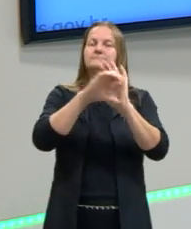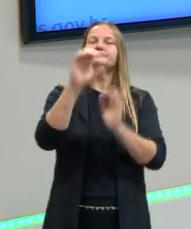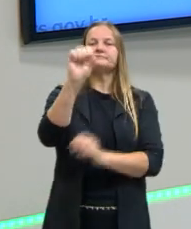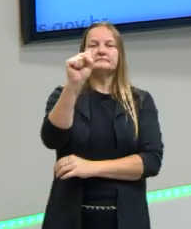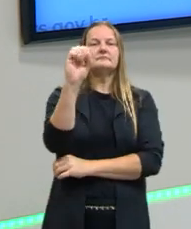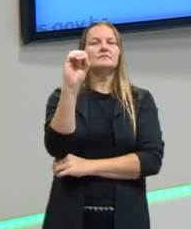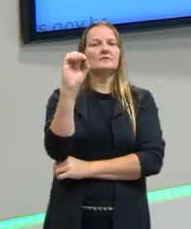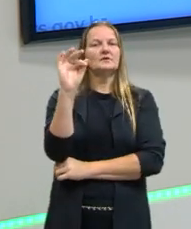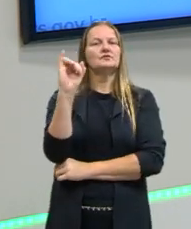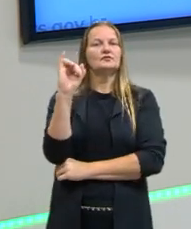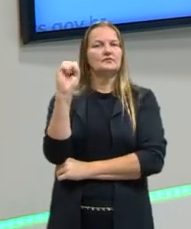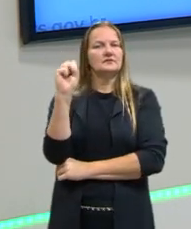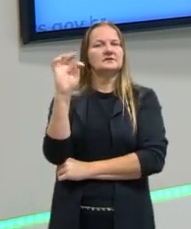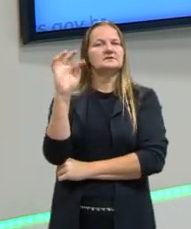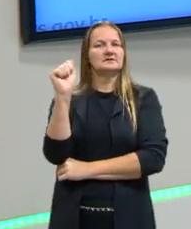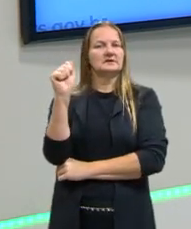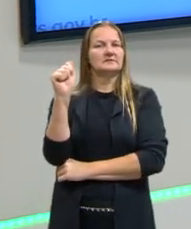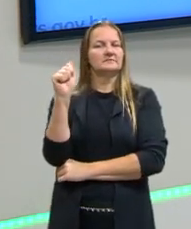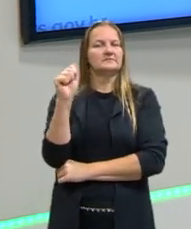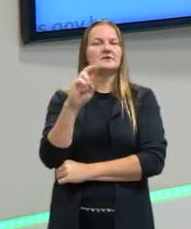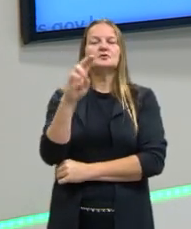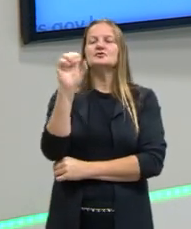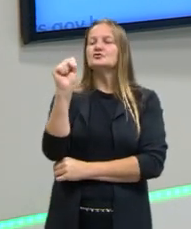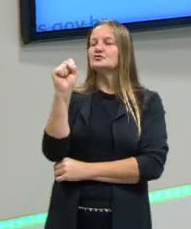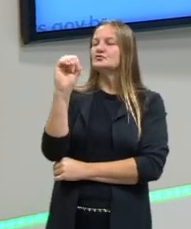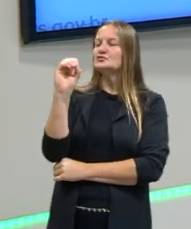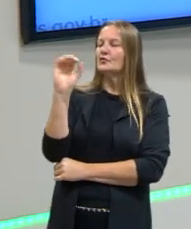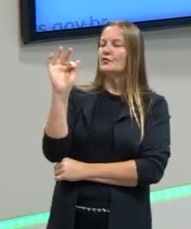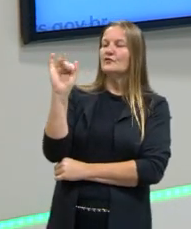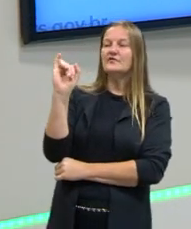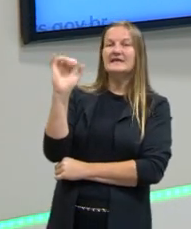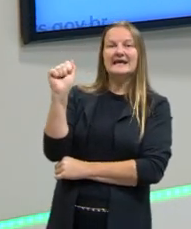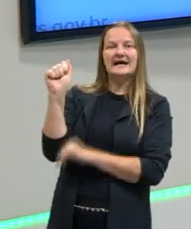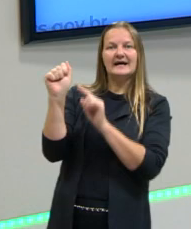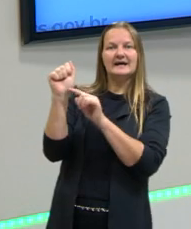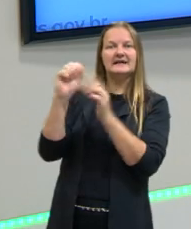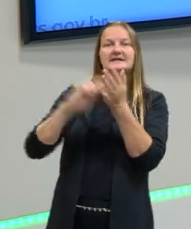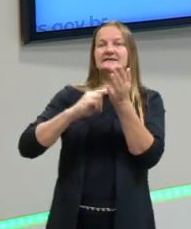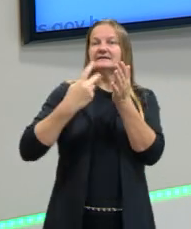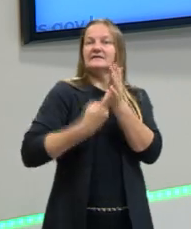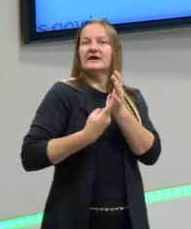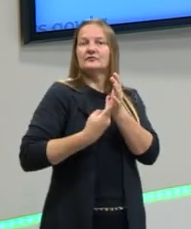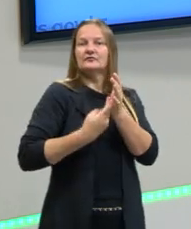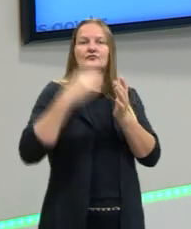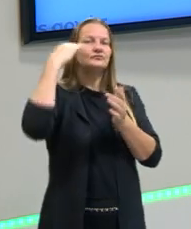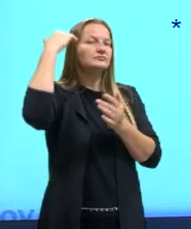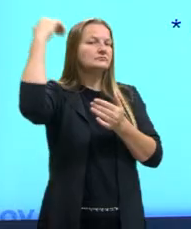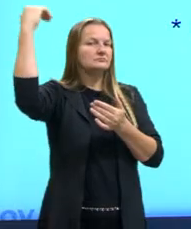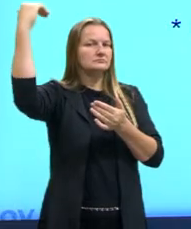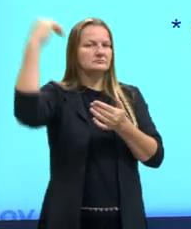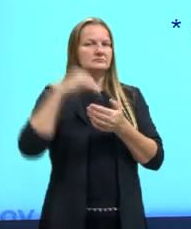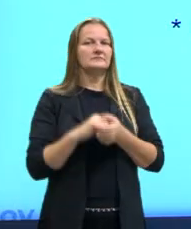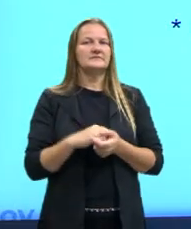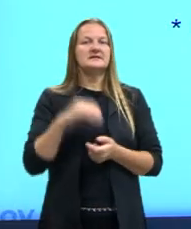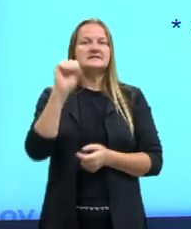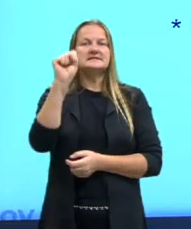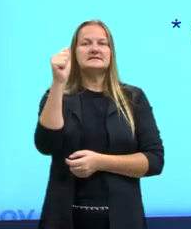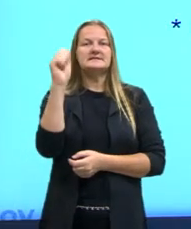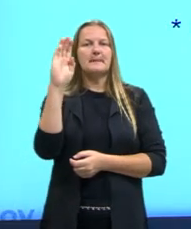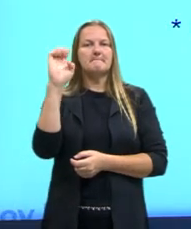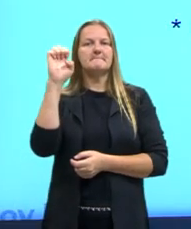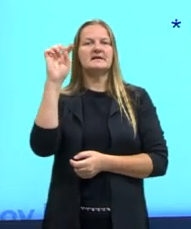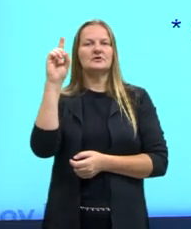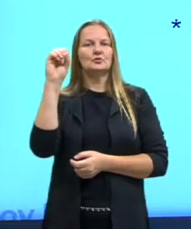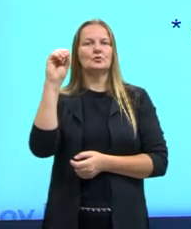feio e é tinha ver com Sofia então era isso que eu surfistas vão utilizar a descer vão utilizar